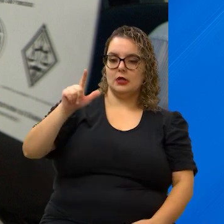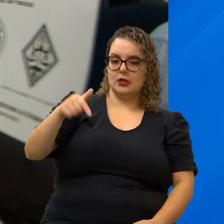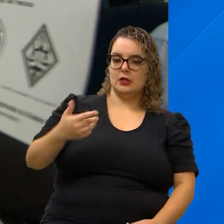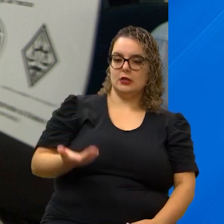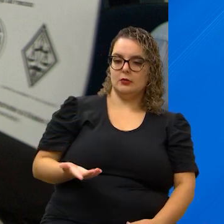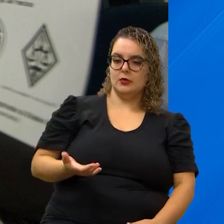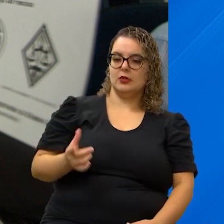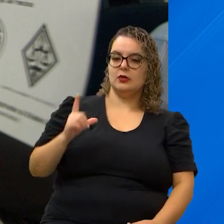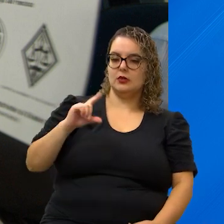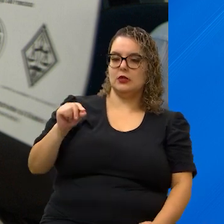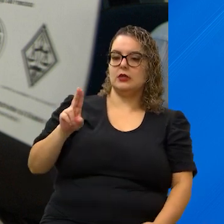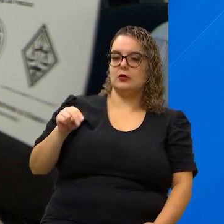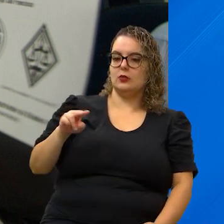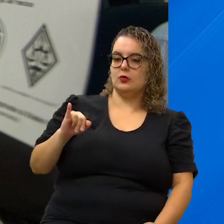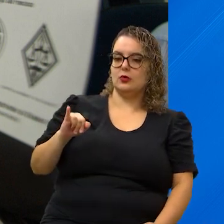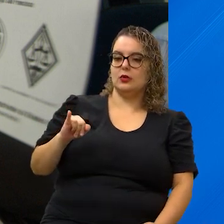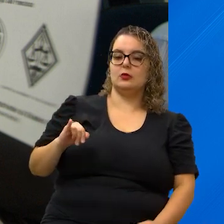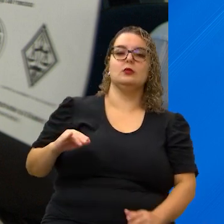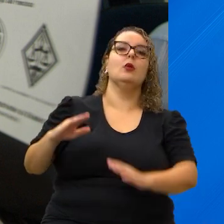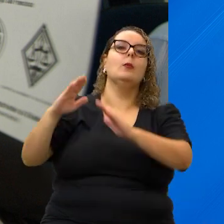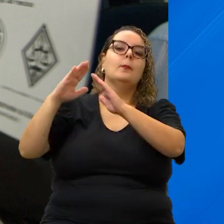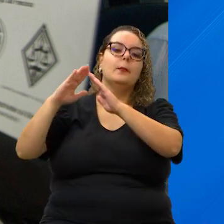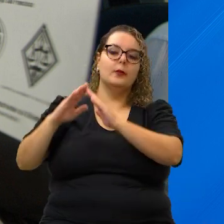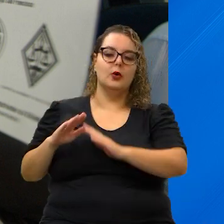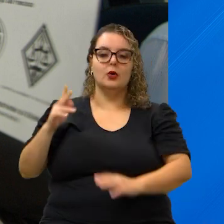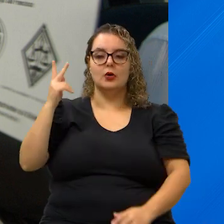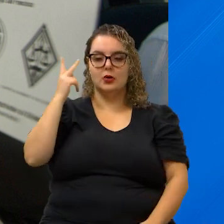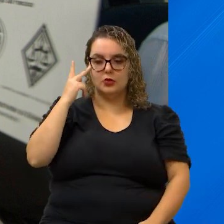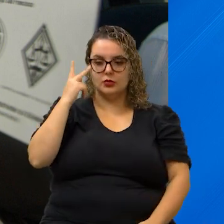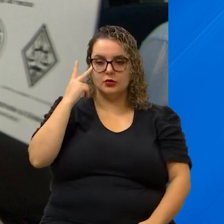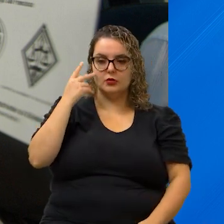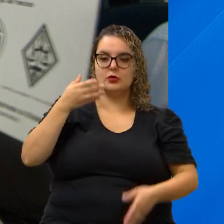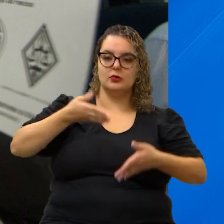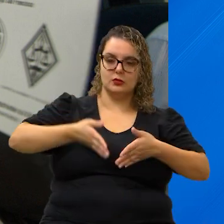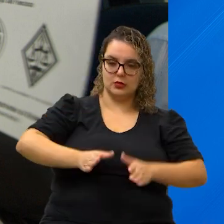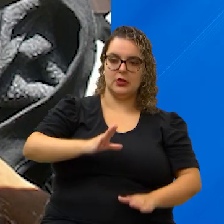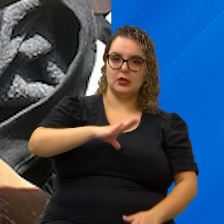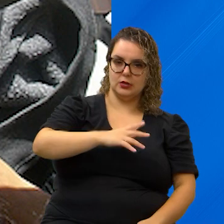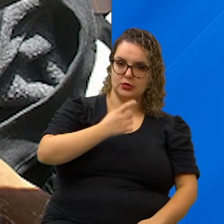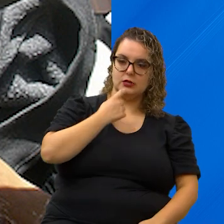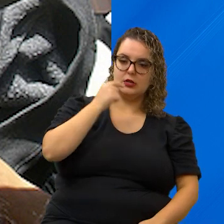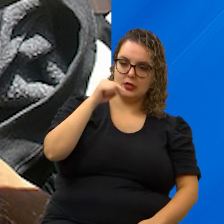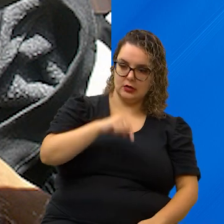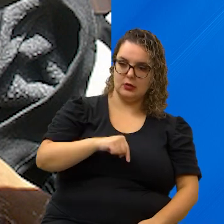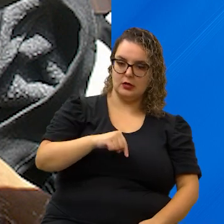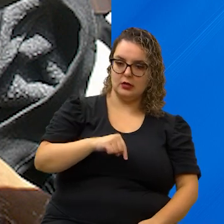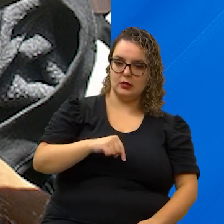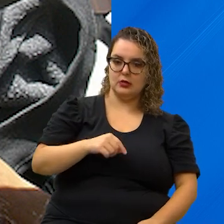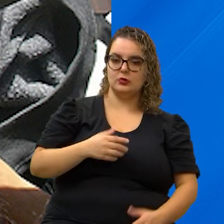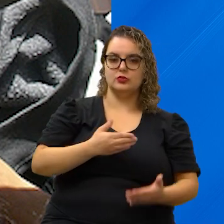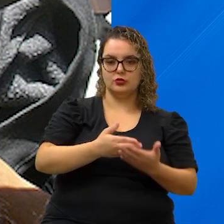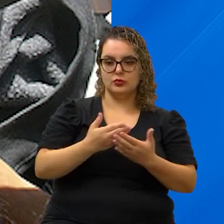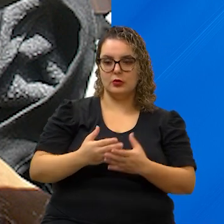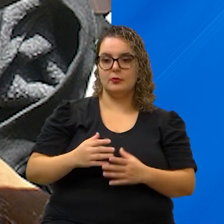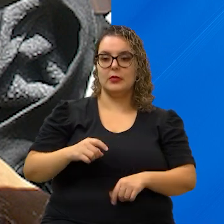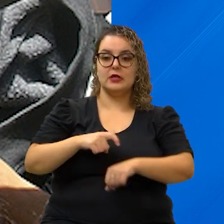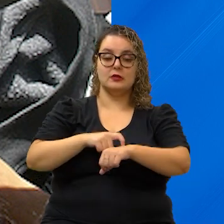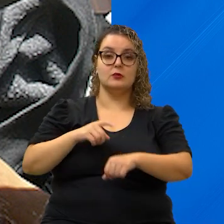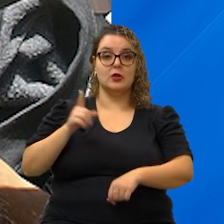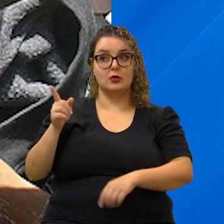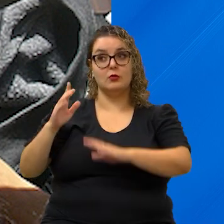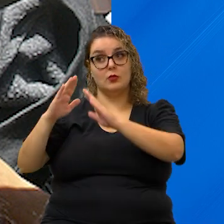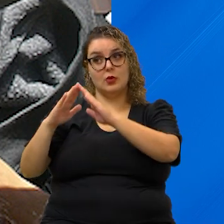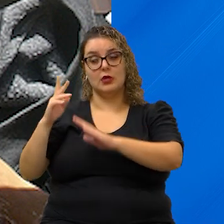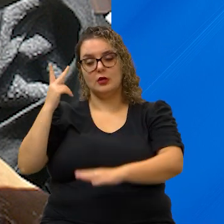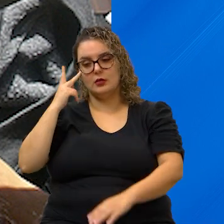E depois que eu saí da Uni, eu passei a morar em São Paulo. Eu sou de Campinas, nascido em Campinas, tudo, mas nesse